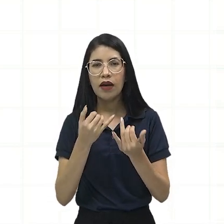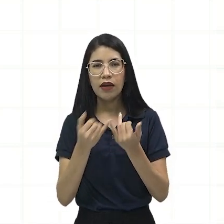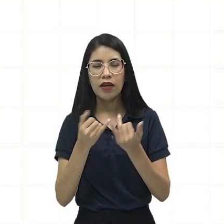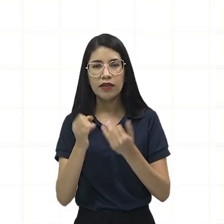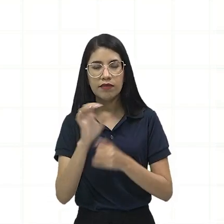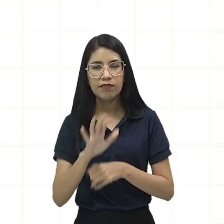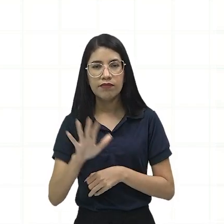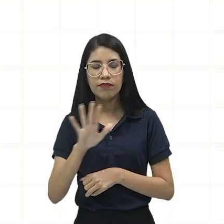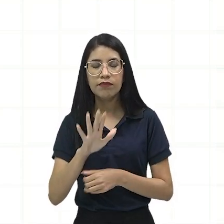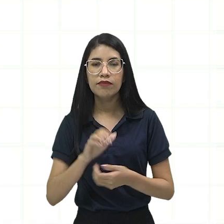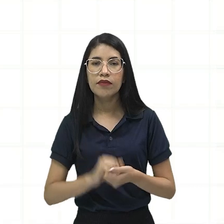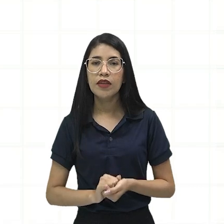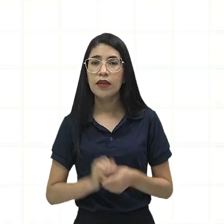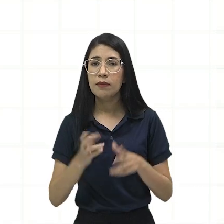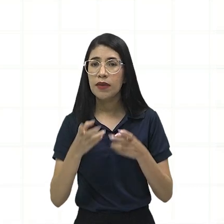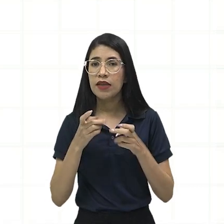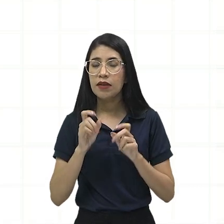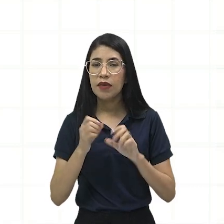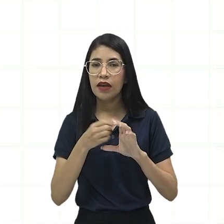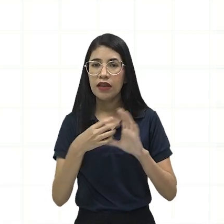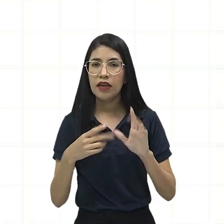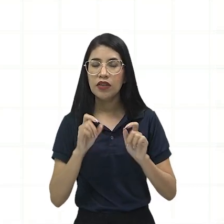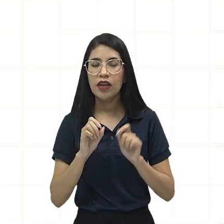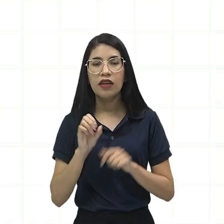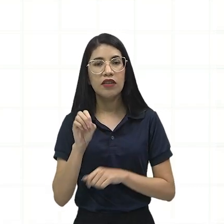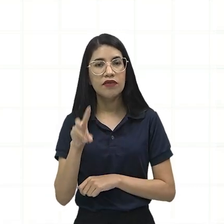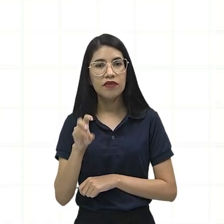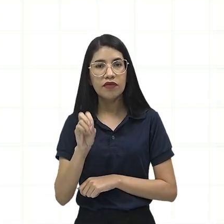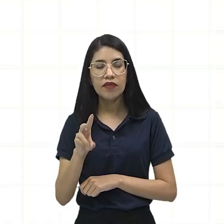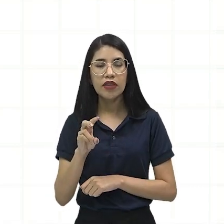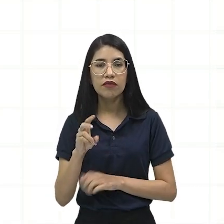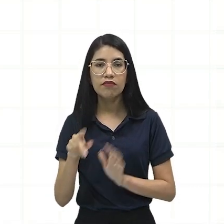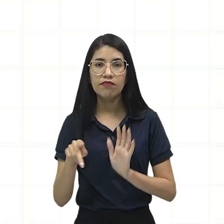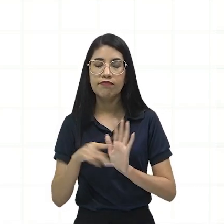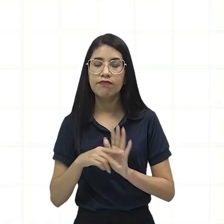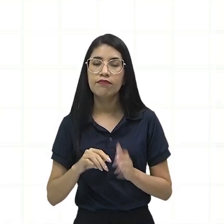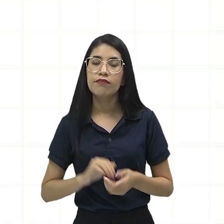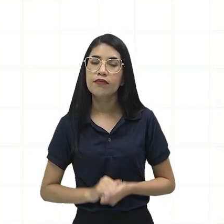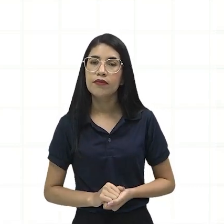aspecto dele é um aspecto de vírus, né? A gente já viu